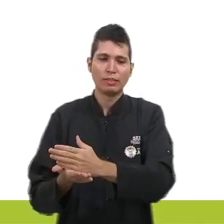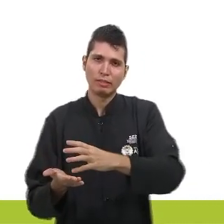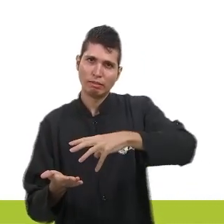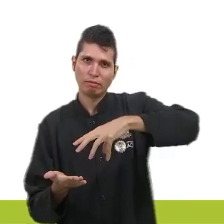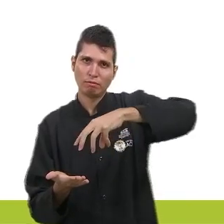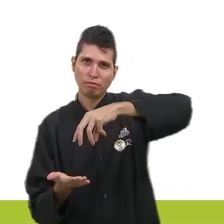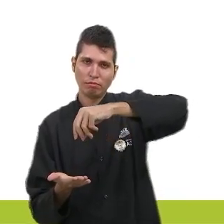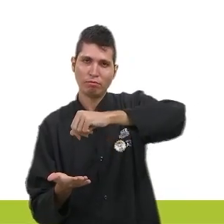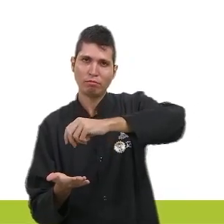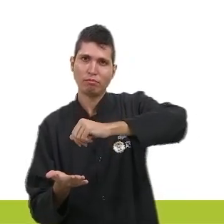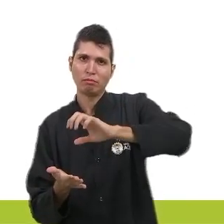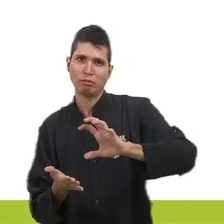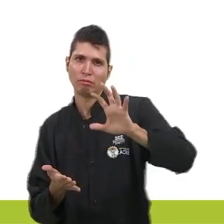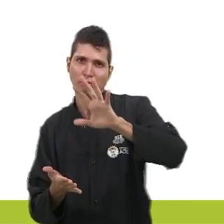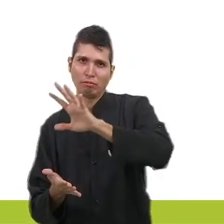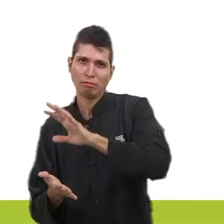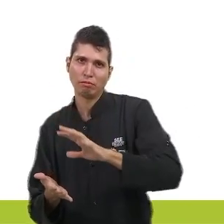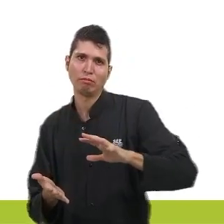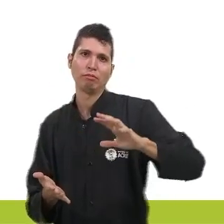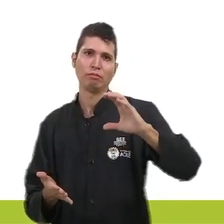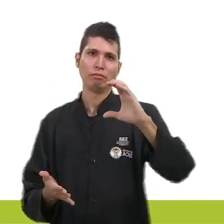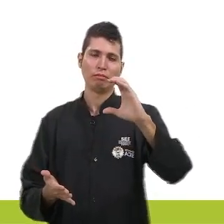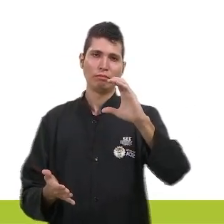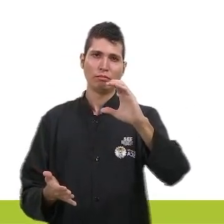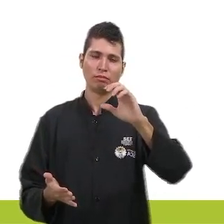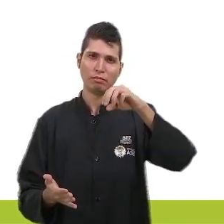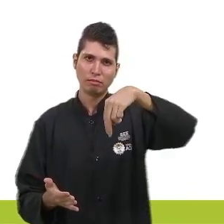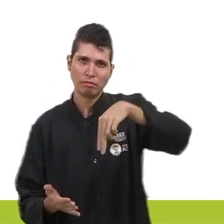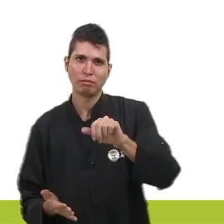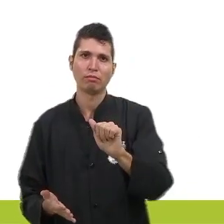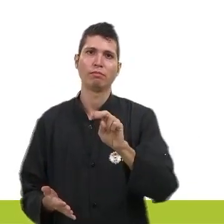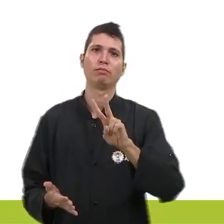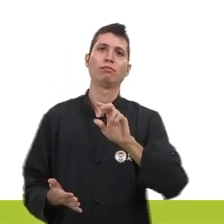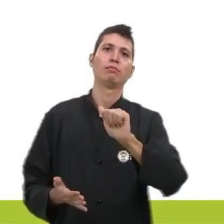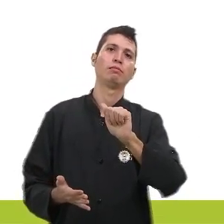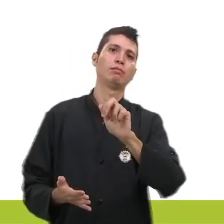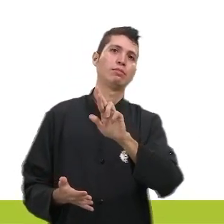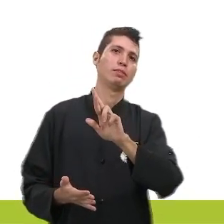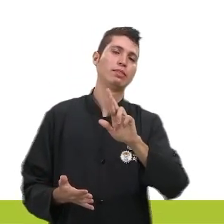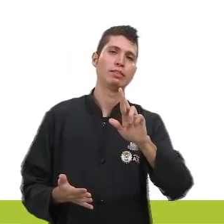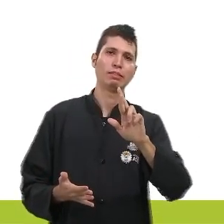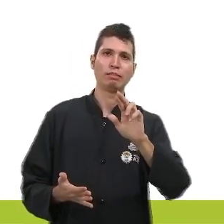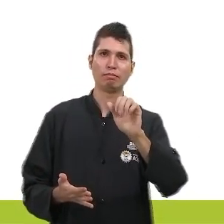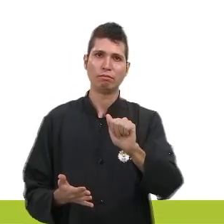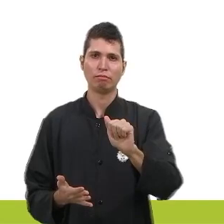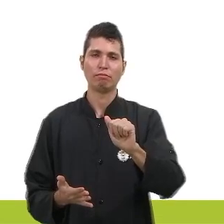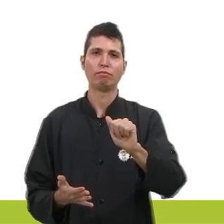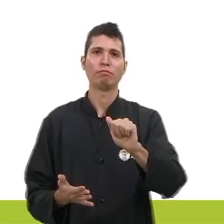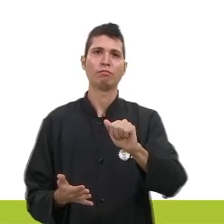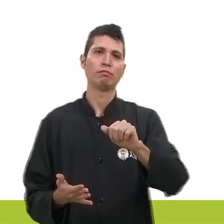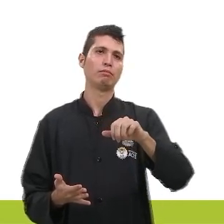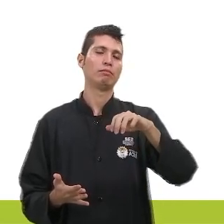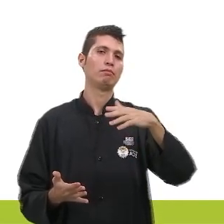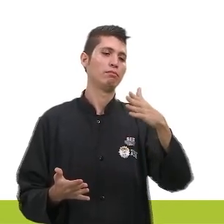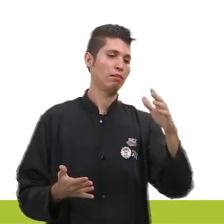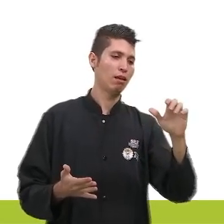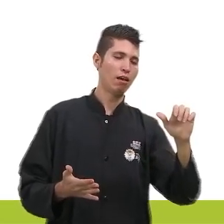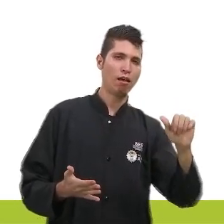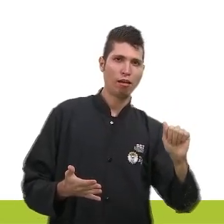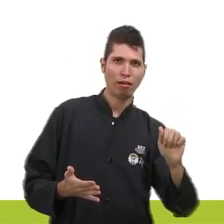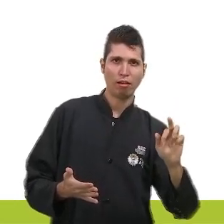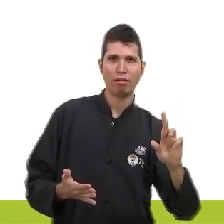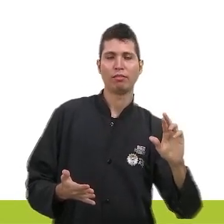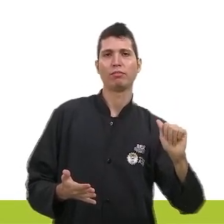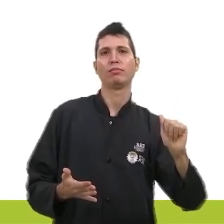a Catalunha, Navarra, né? Todas essas regiões aqui, elas tinham uma